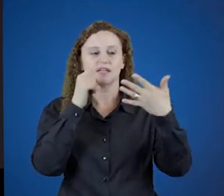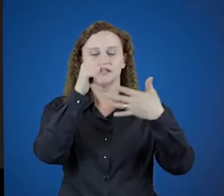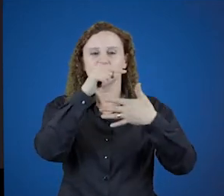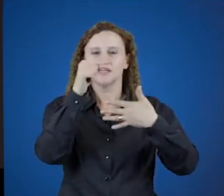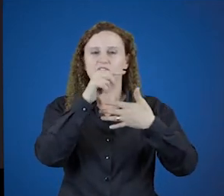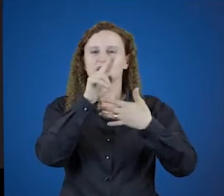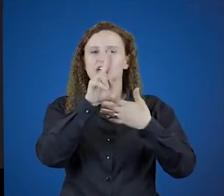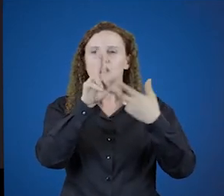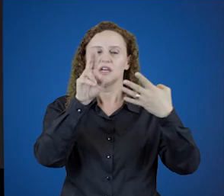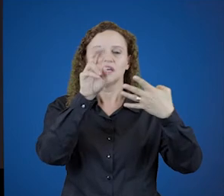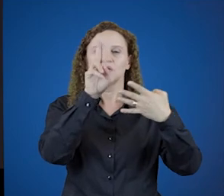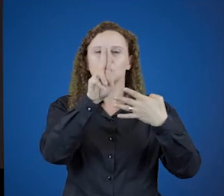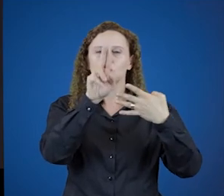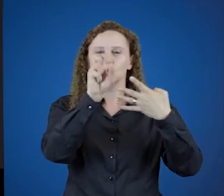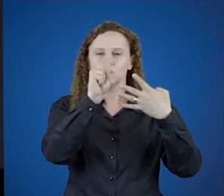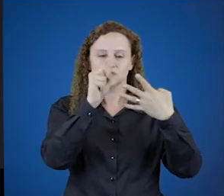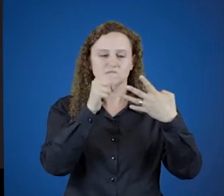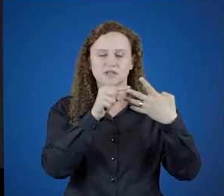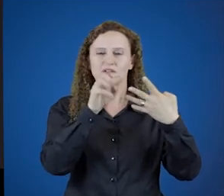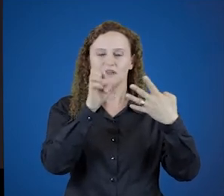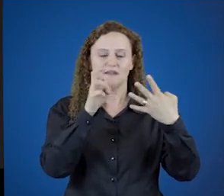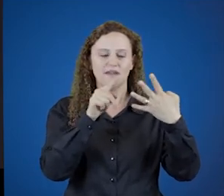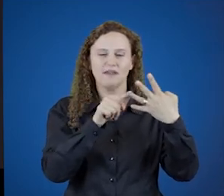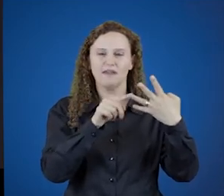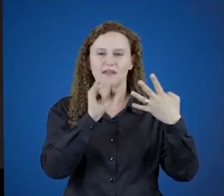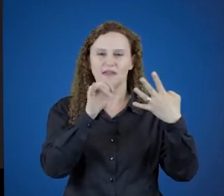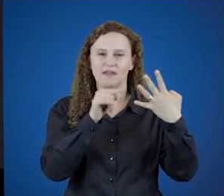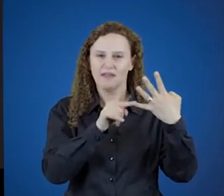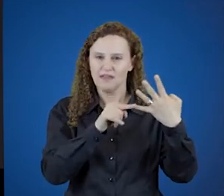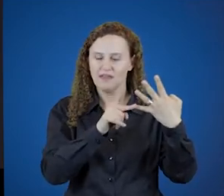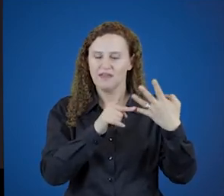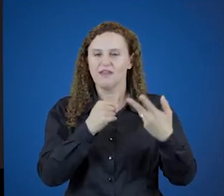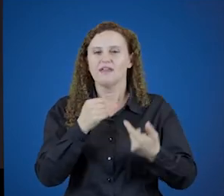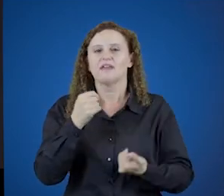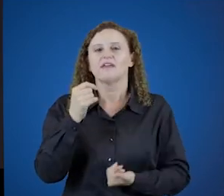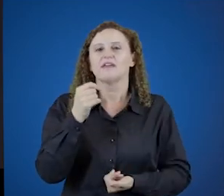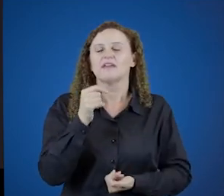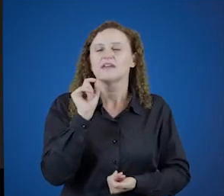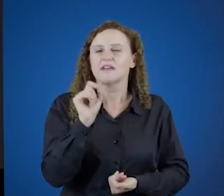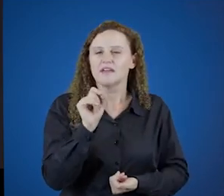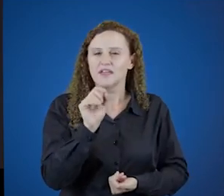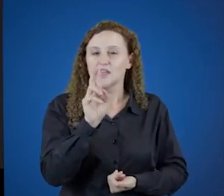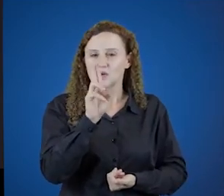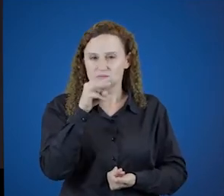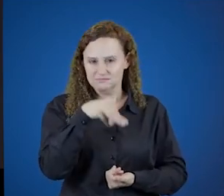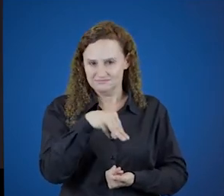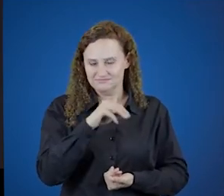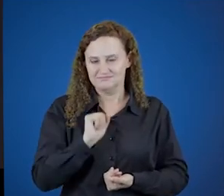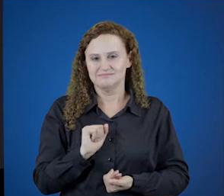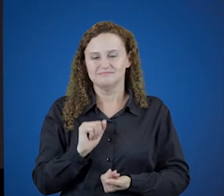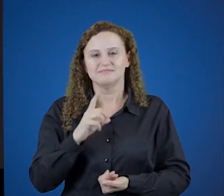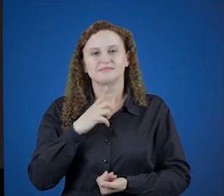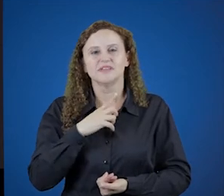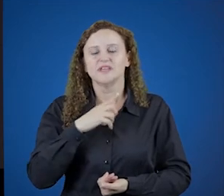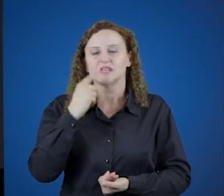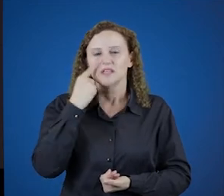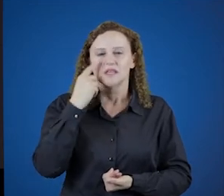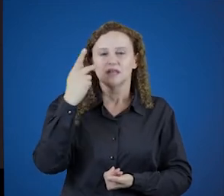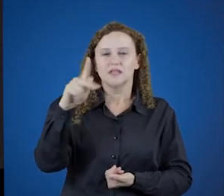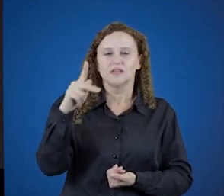os e o e o no plural e oro e e